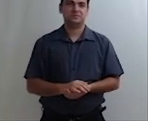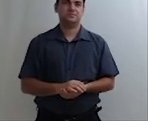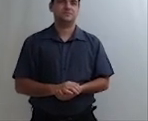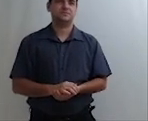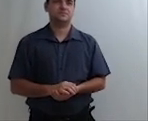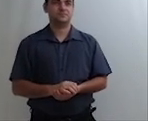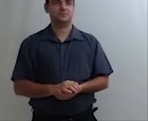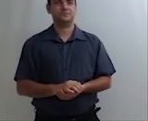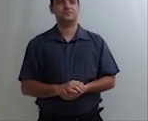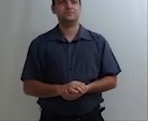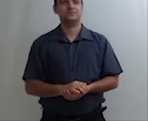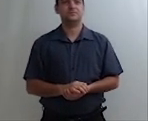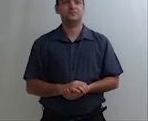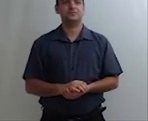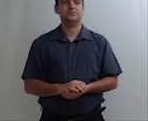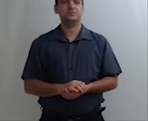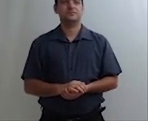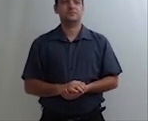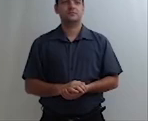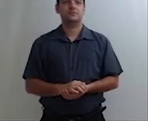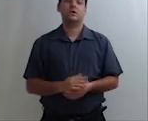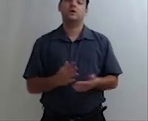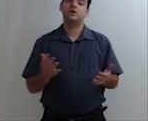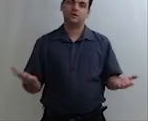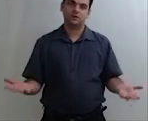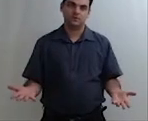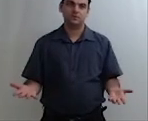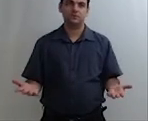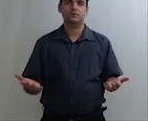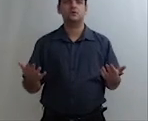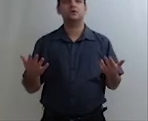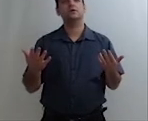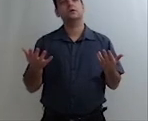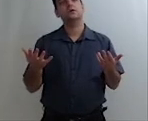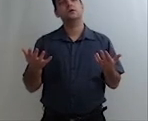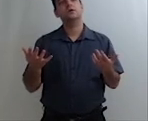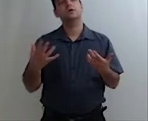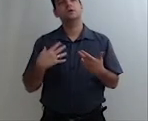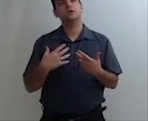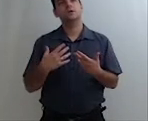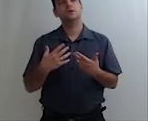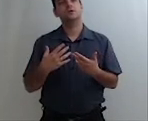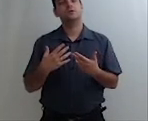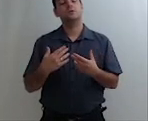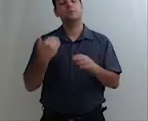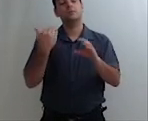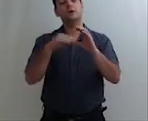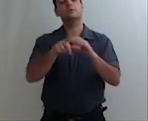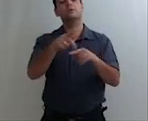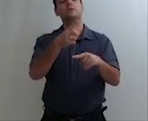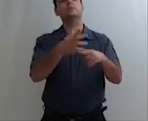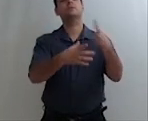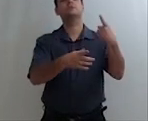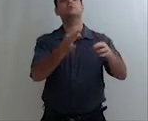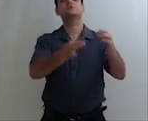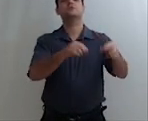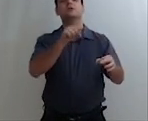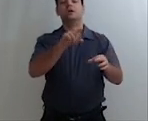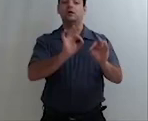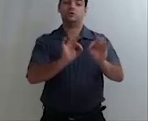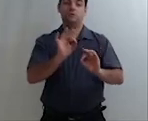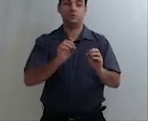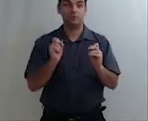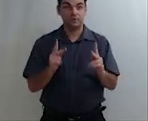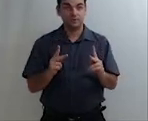alternativas que eu então encaminho para a fixação pelo juízo de primeiro grau ficando